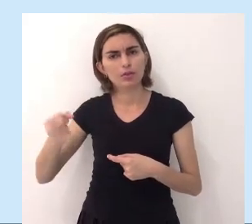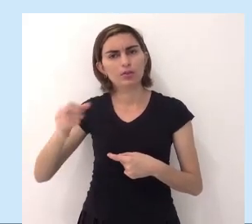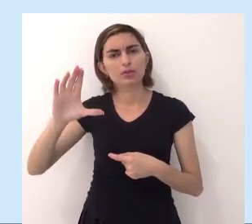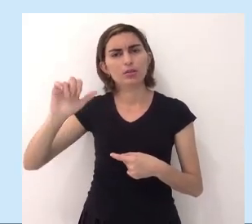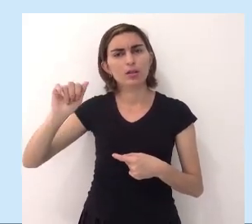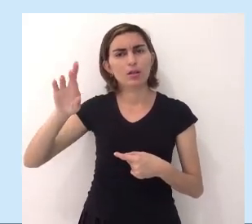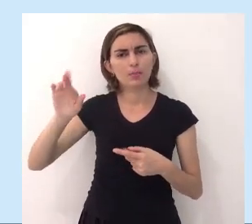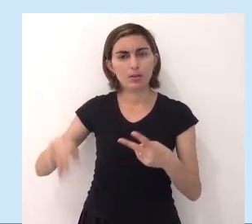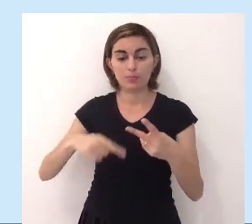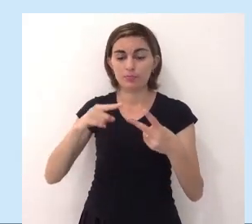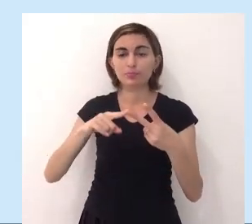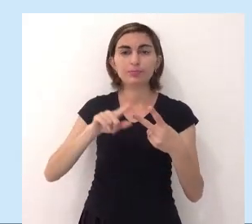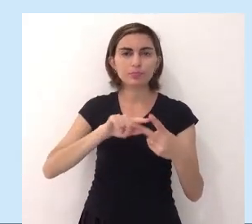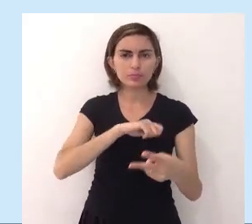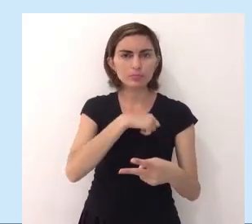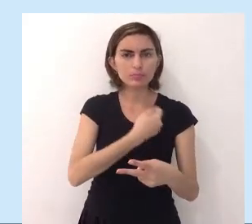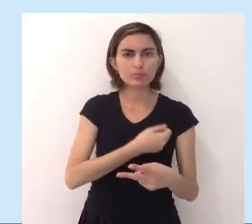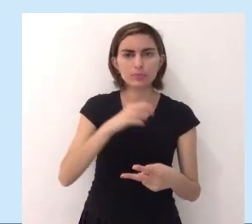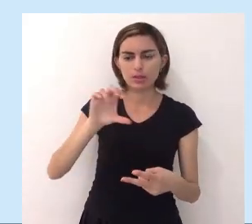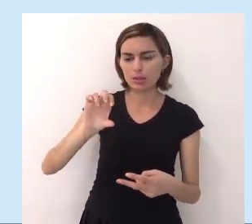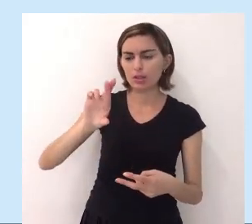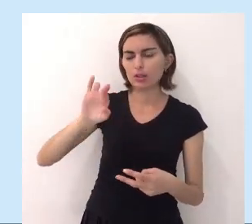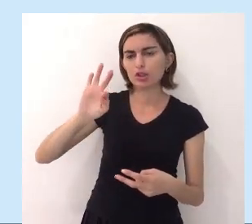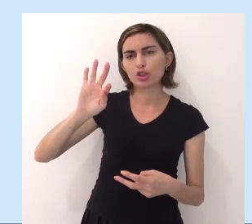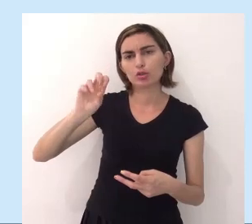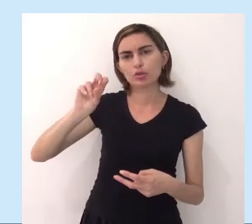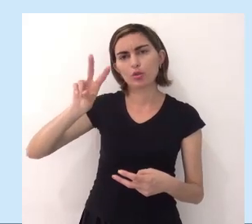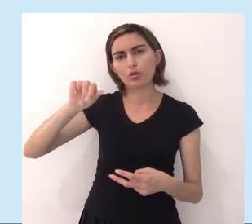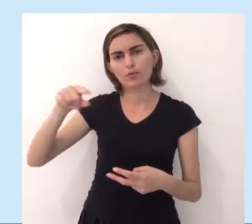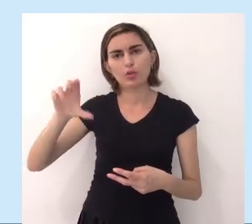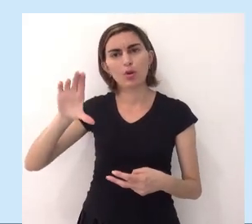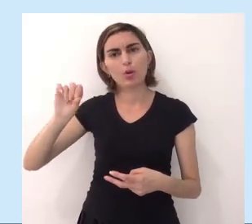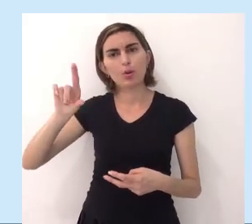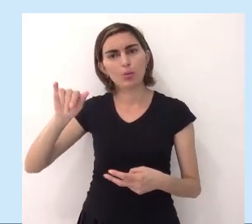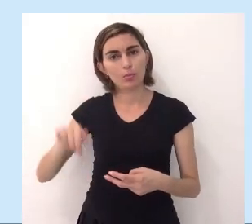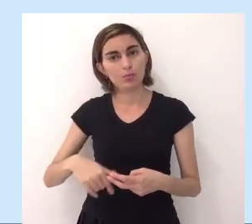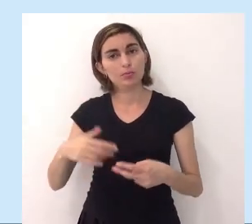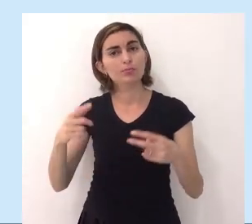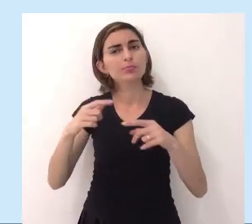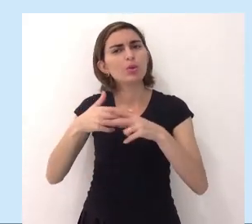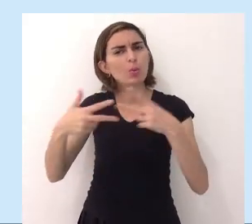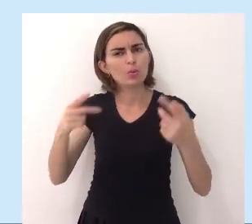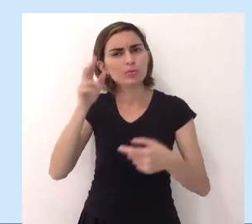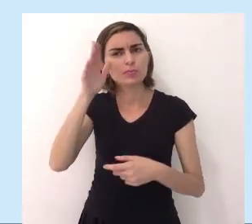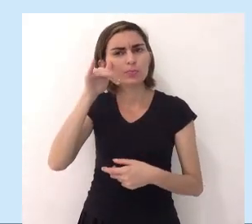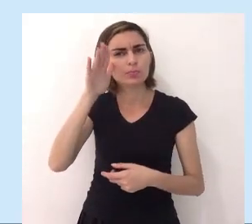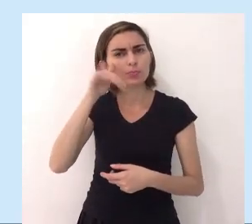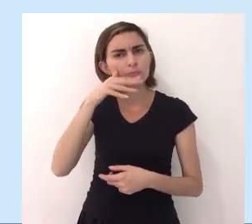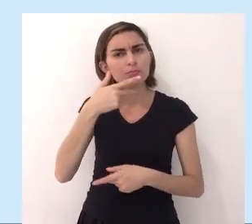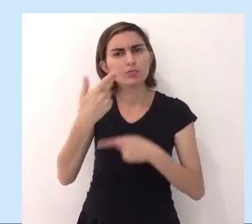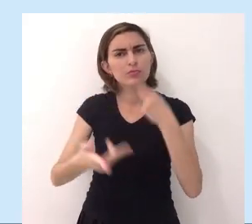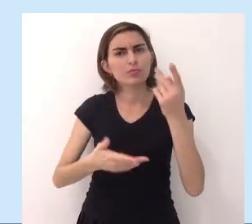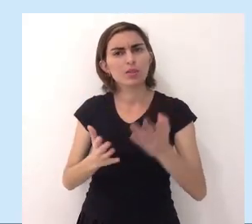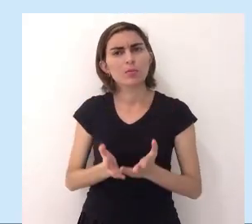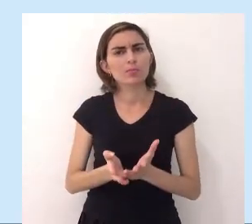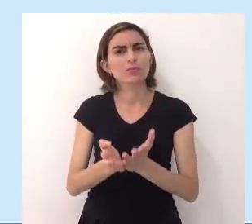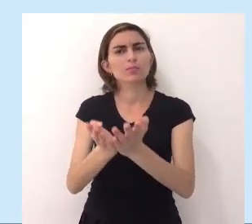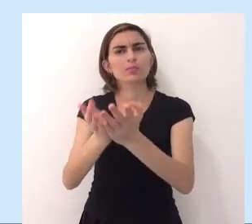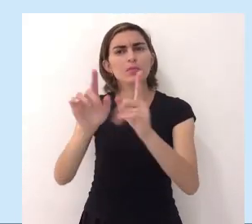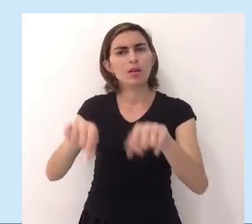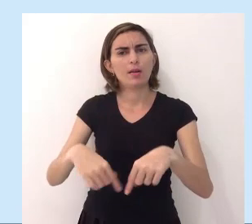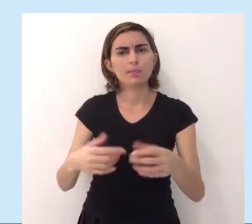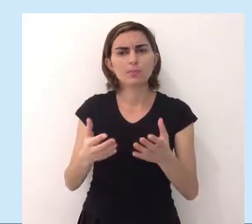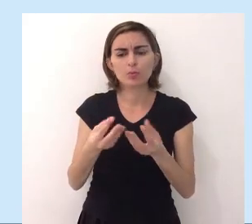o Cristóvão Colombo, ok, gente? Uma coisa que eu tenho de curiosidade para falar sobre as grandes navegações eram